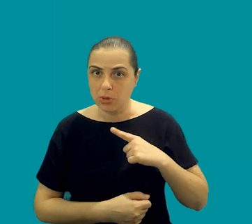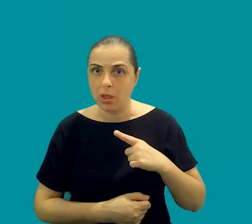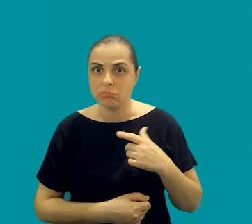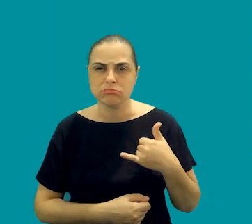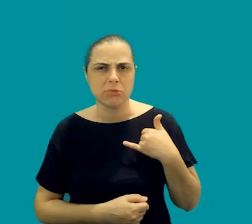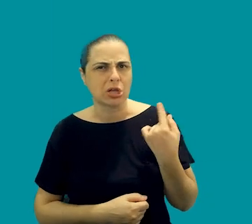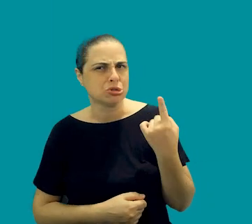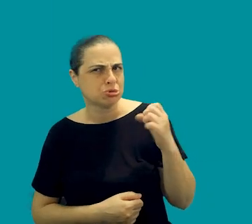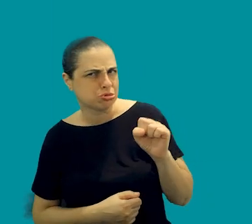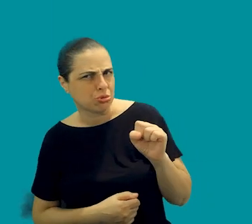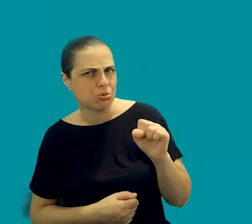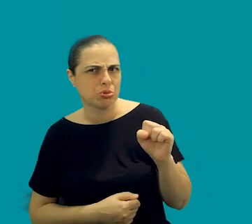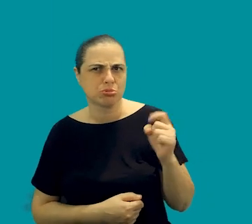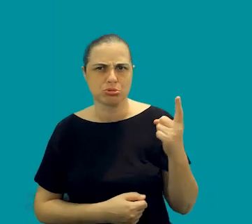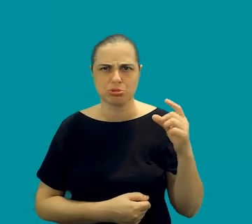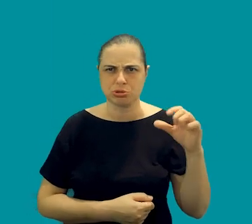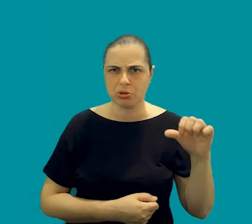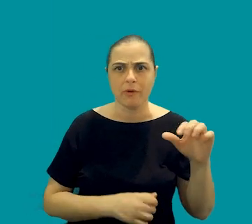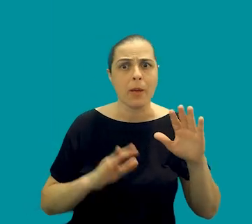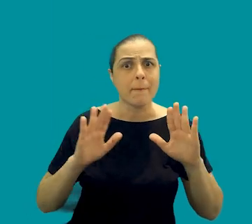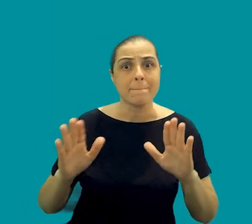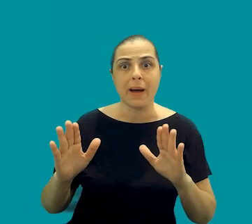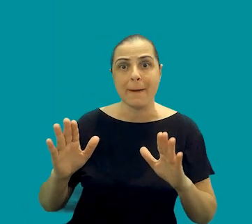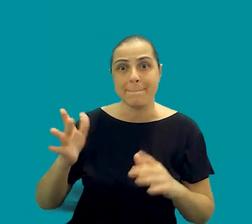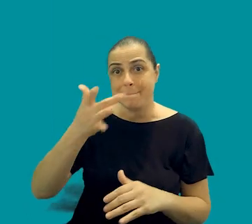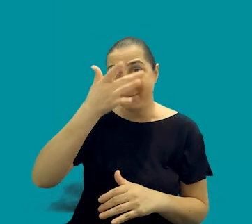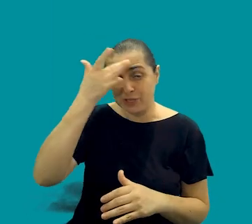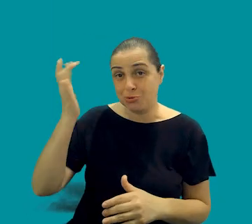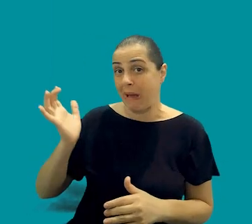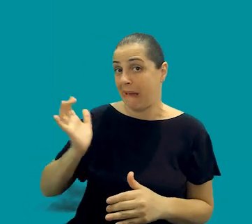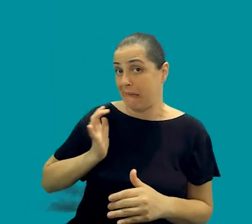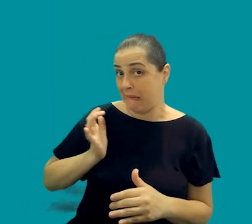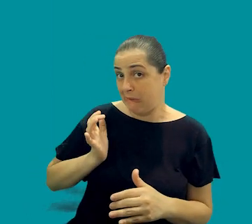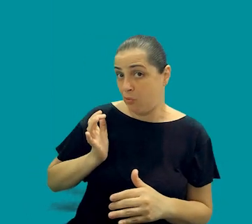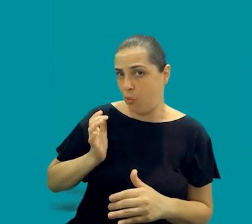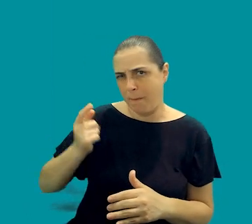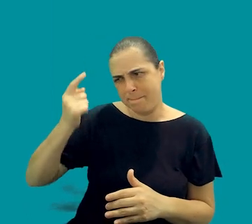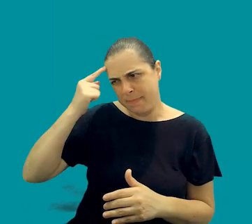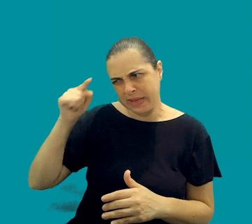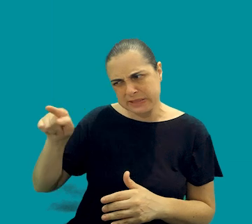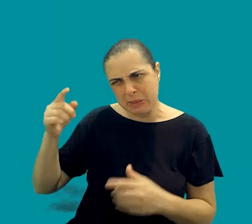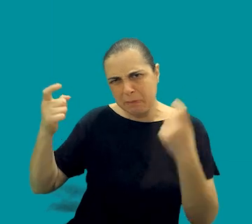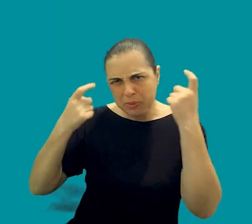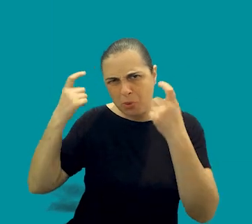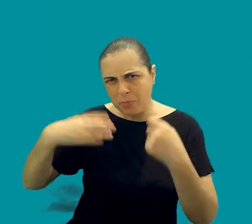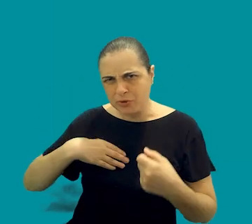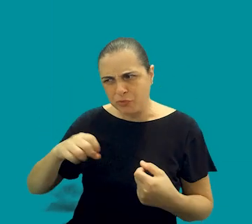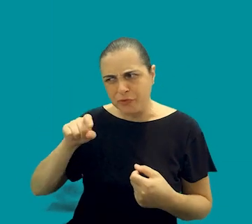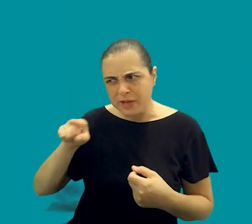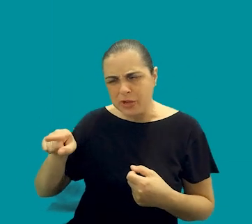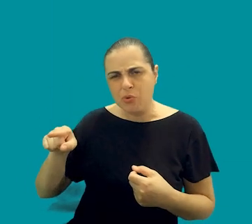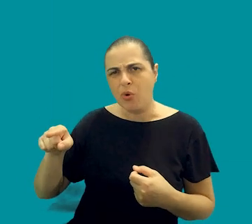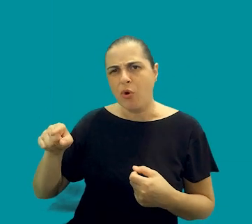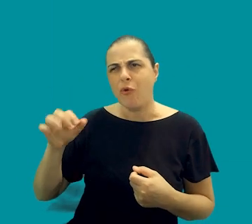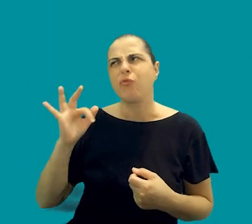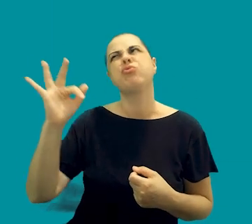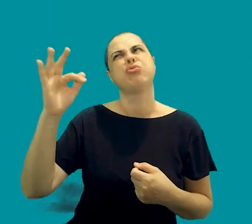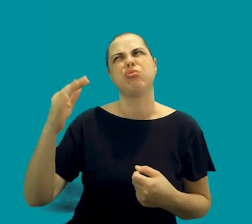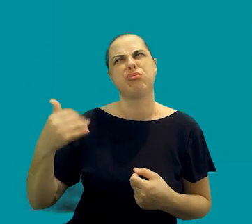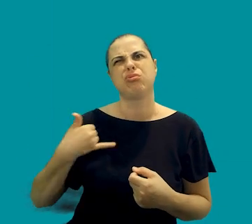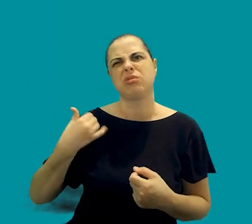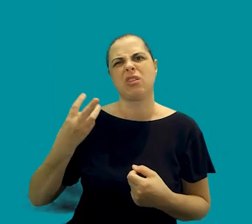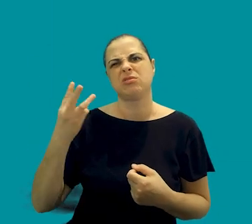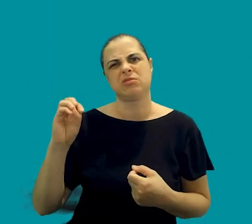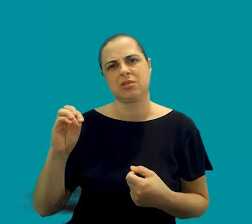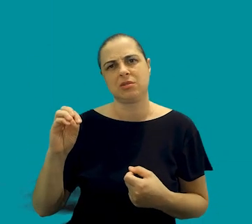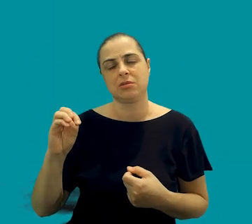sabe, né? O rico vai estar com essa preocupação com o filho com 25 para 30 anos, porque os meninos não, né?